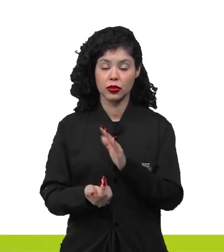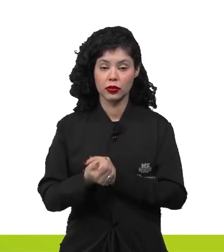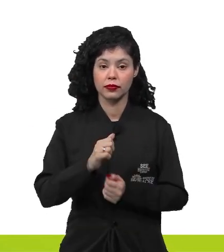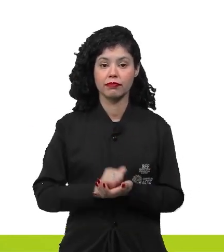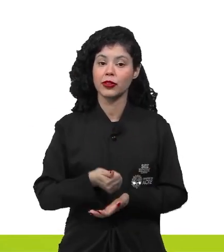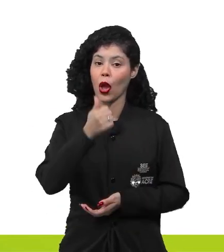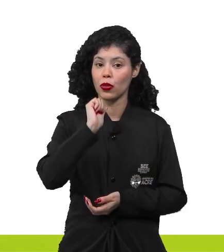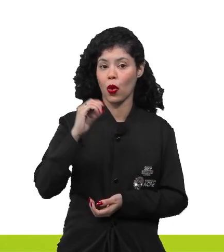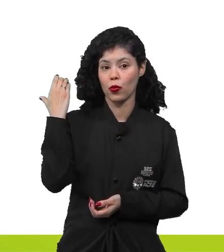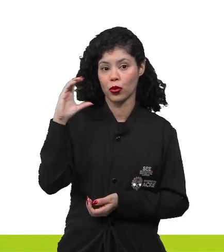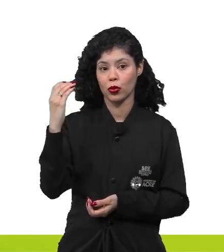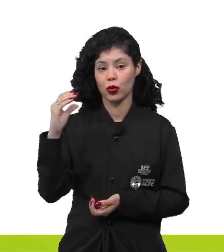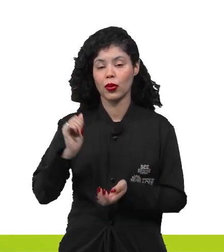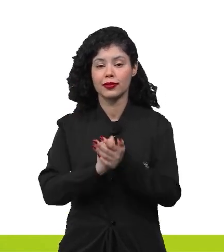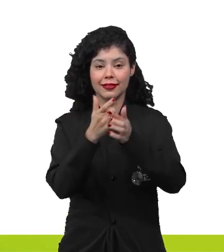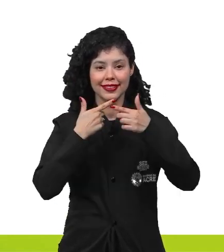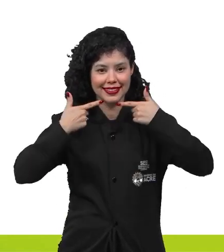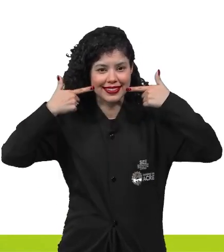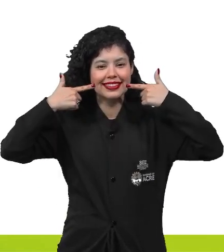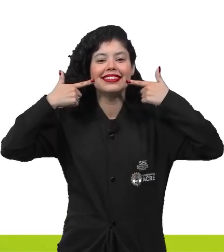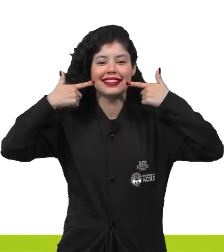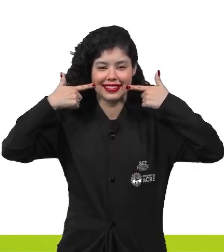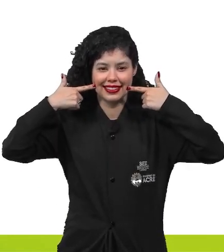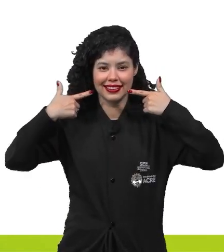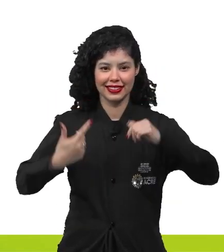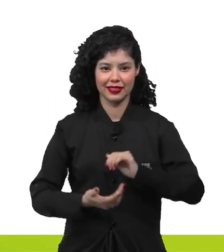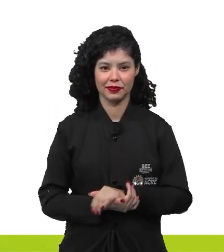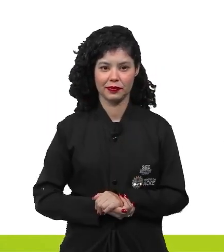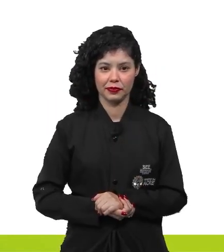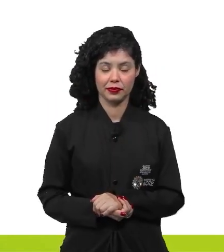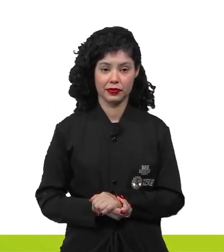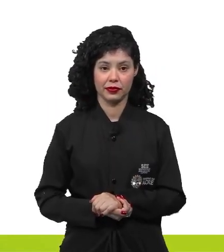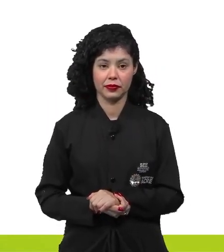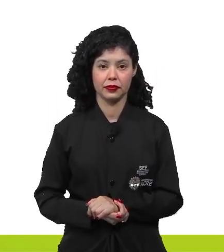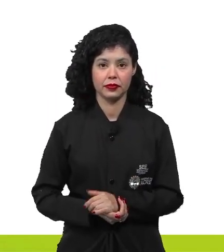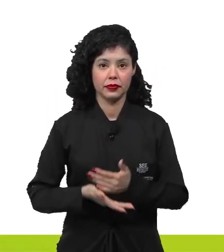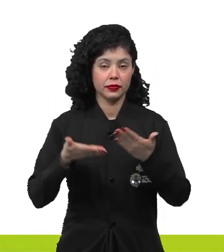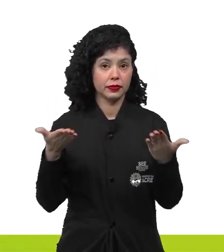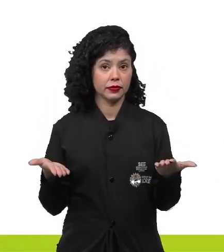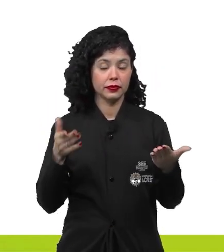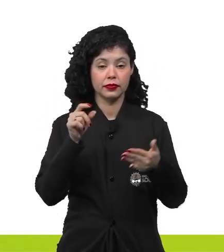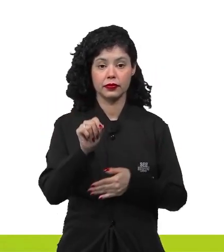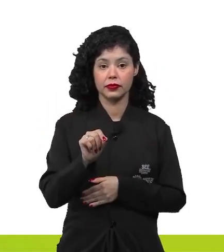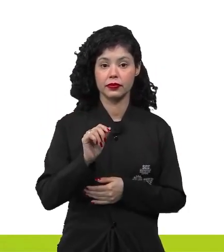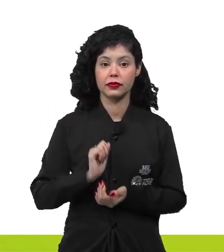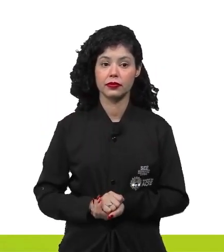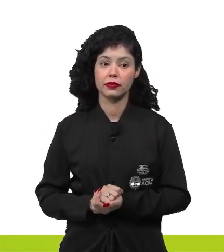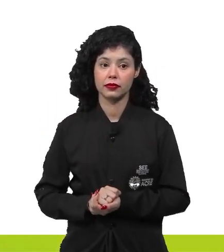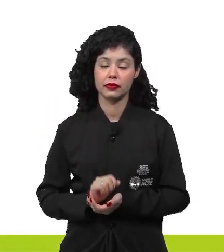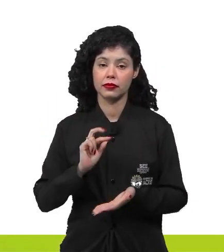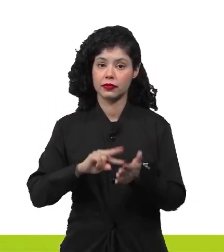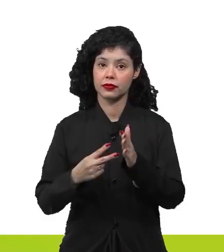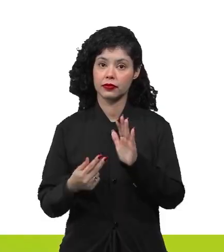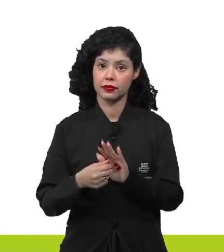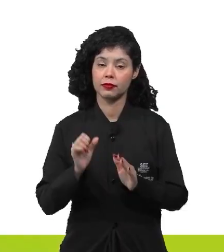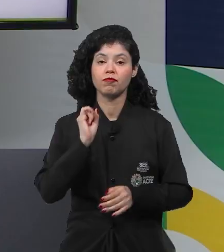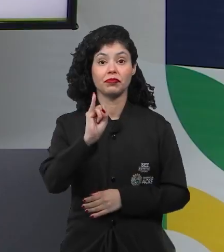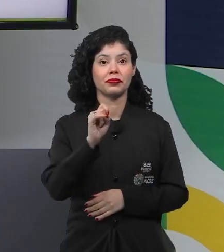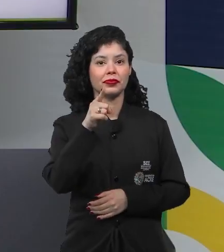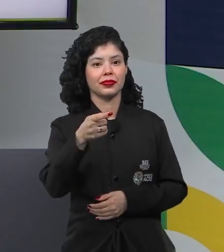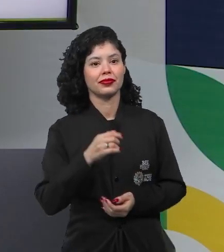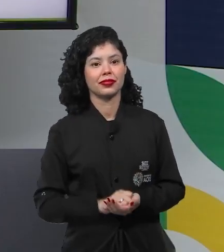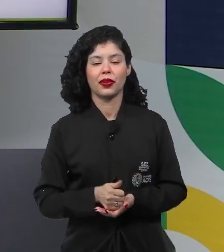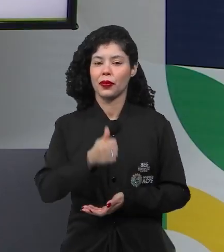vocês observarem. Tome uma coca e um sorriso. Então, no caso aqui, quer dizer que se